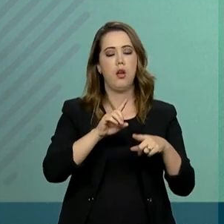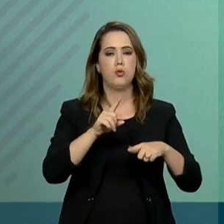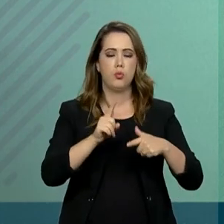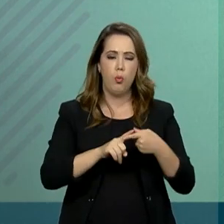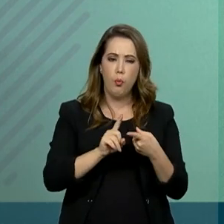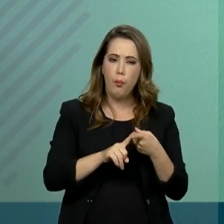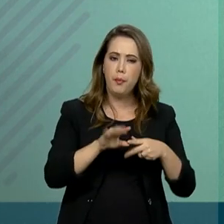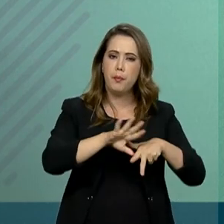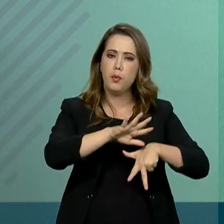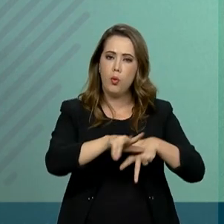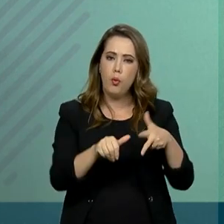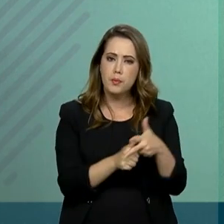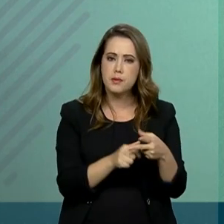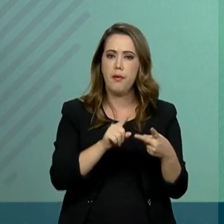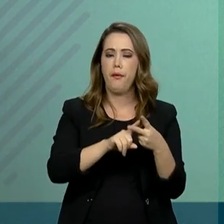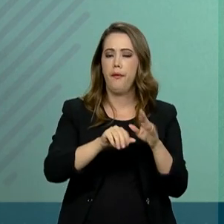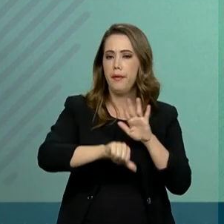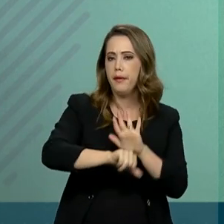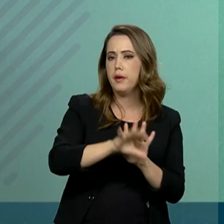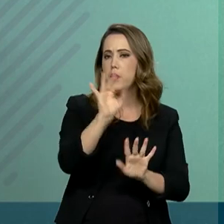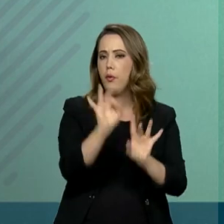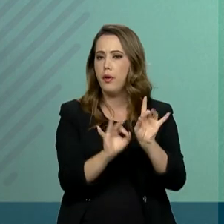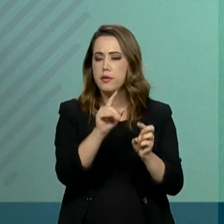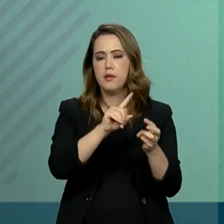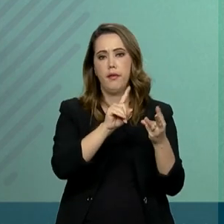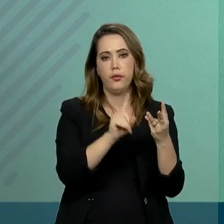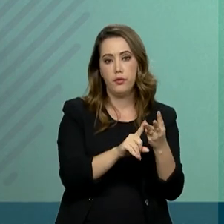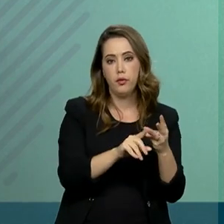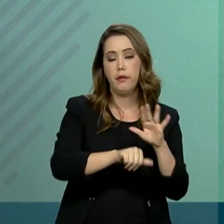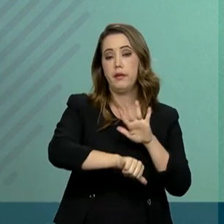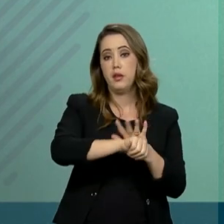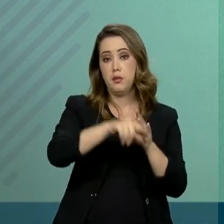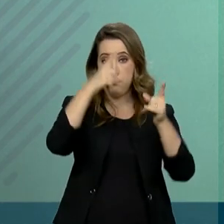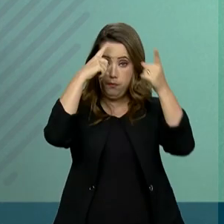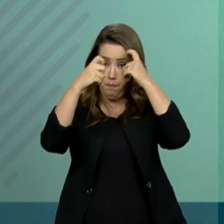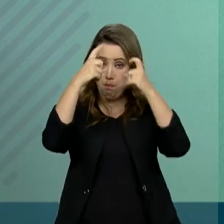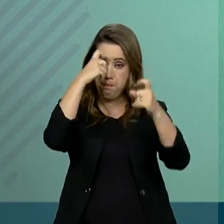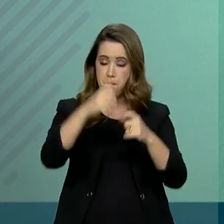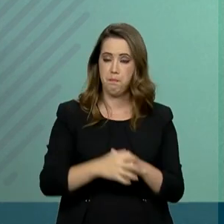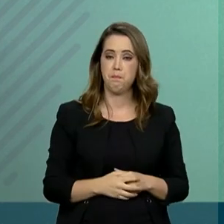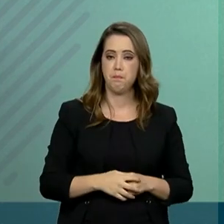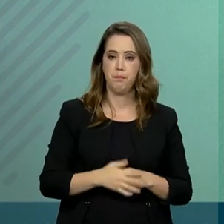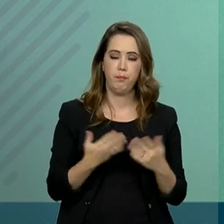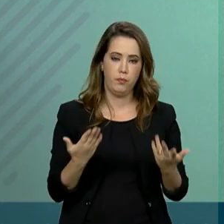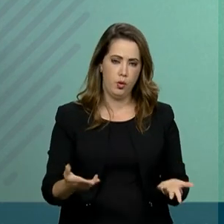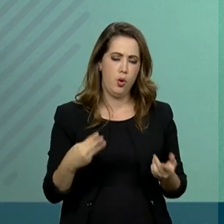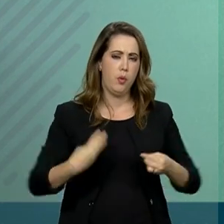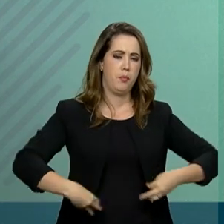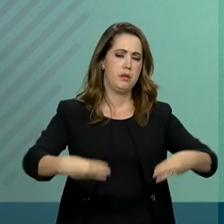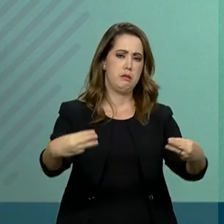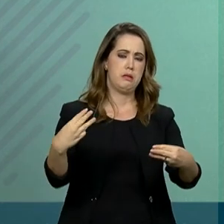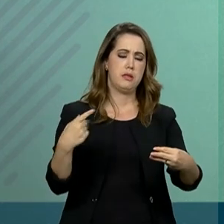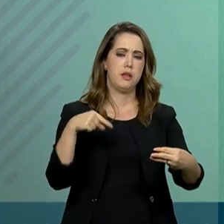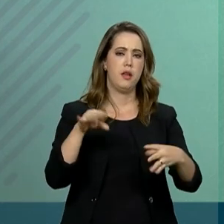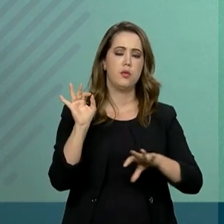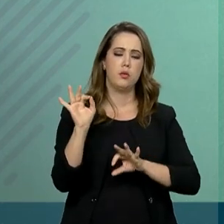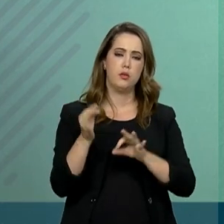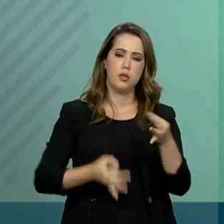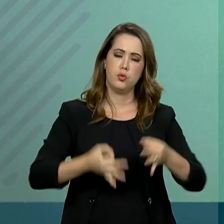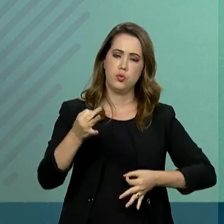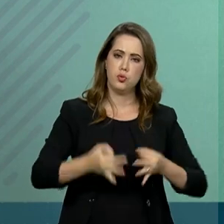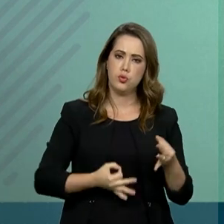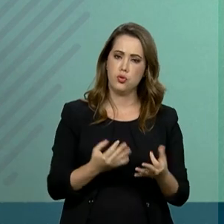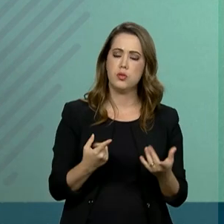e os crimes violentos o ministério da justiça e segurança pública além do pacote anti crime